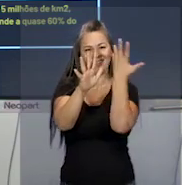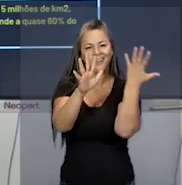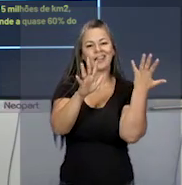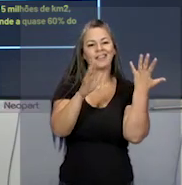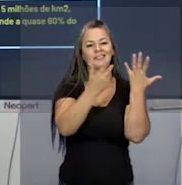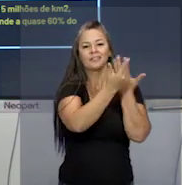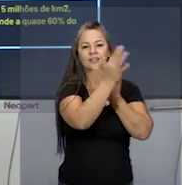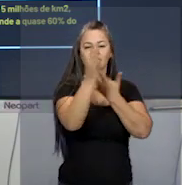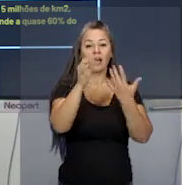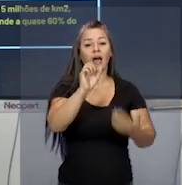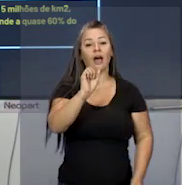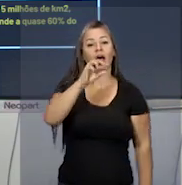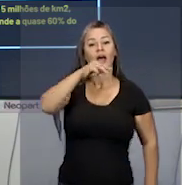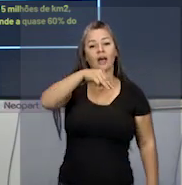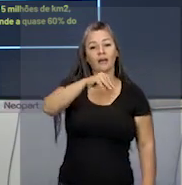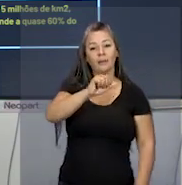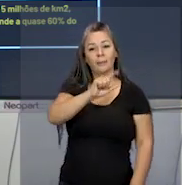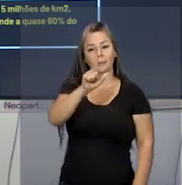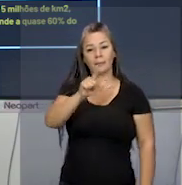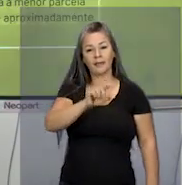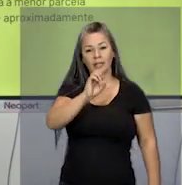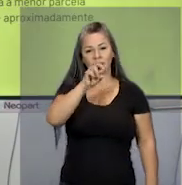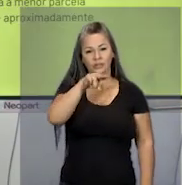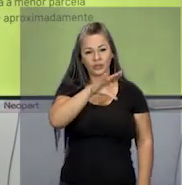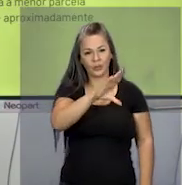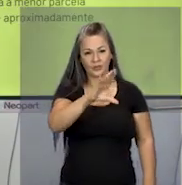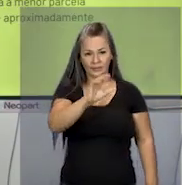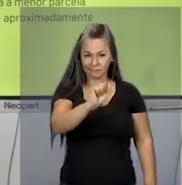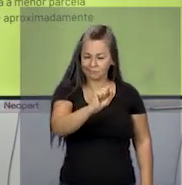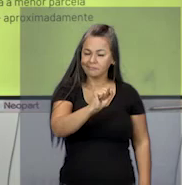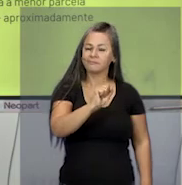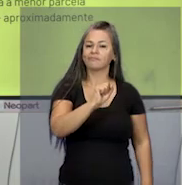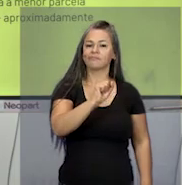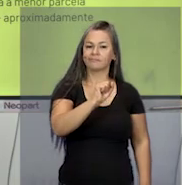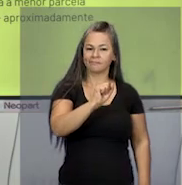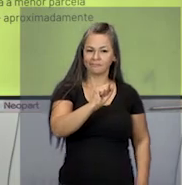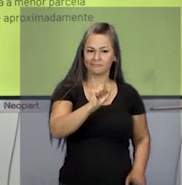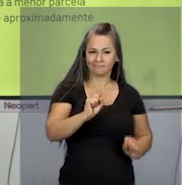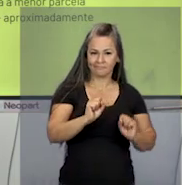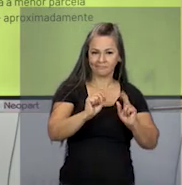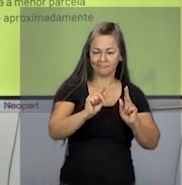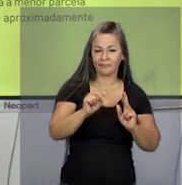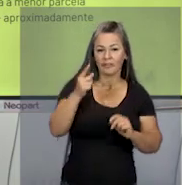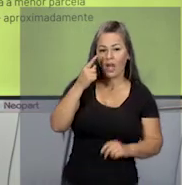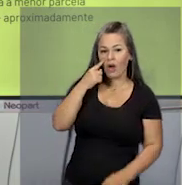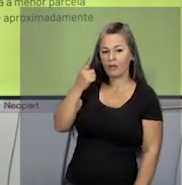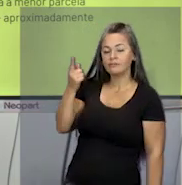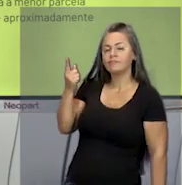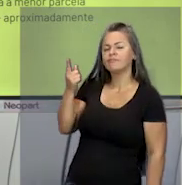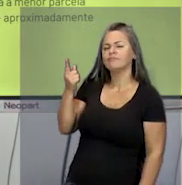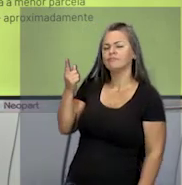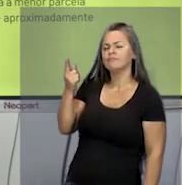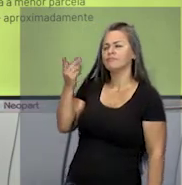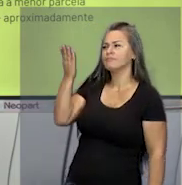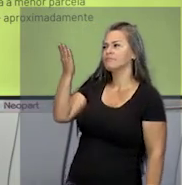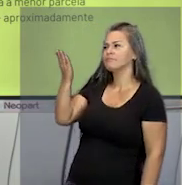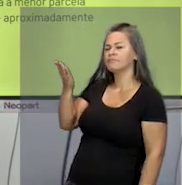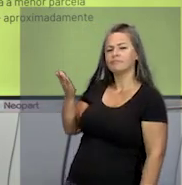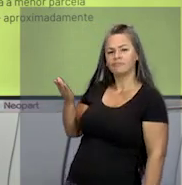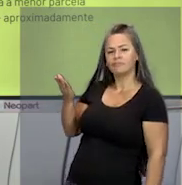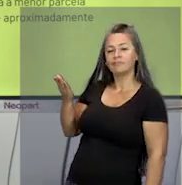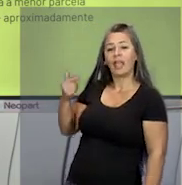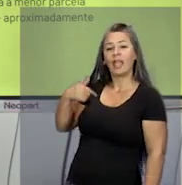essa floresta aí que cobre boa parte dessa região. Agora vamos pegar algumas características, né? Então, eu trouxe aqui de cada